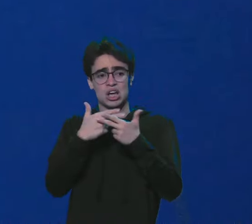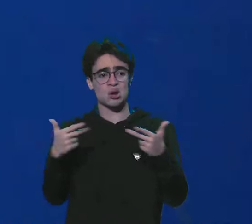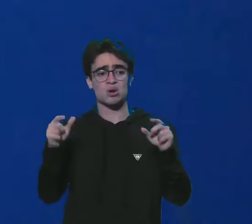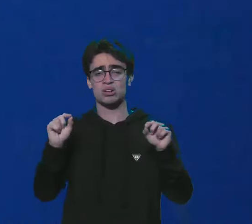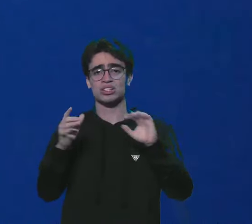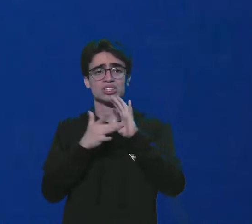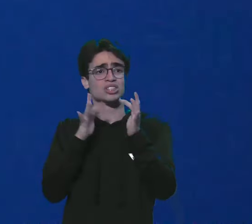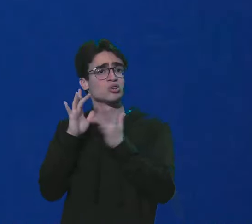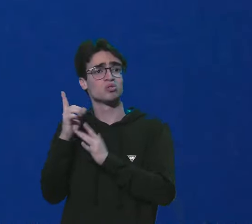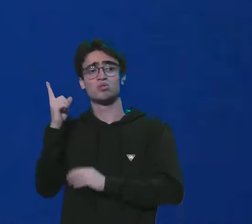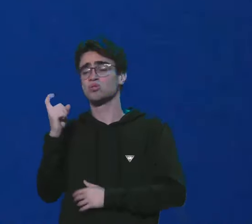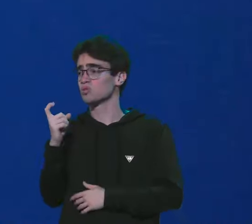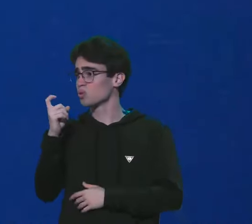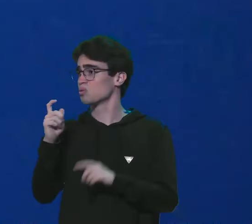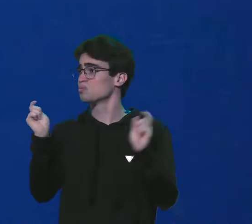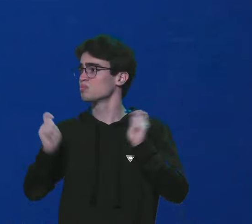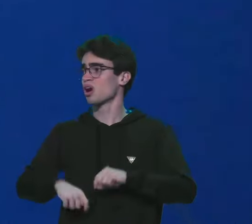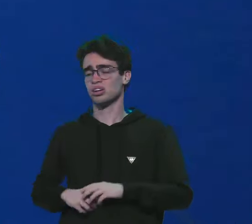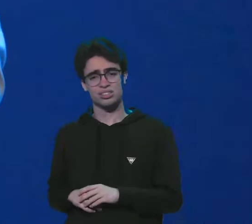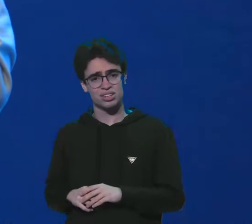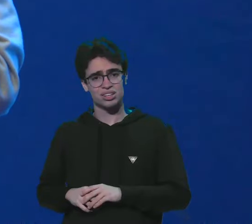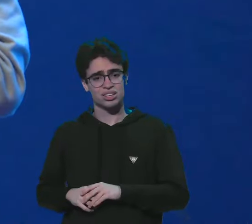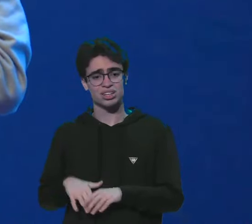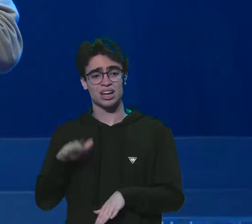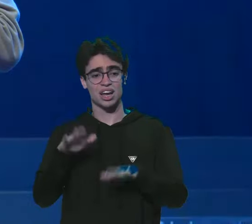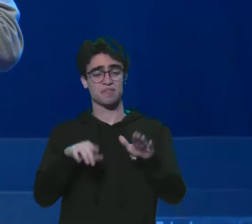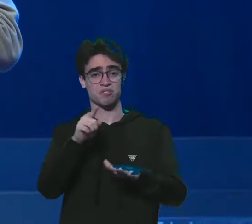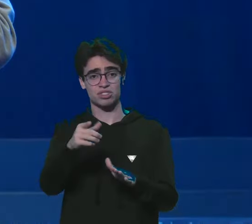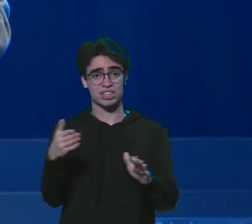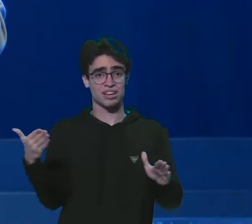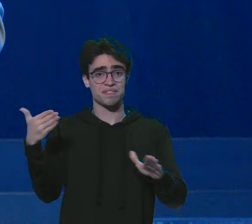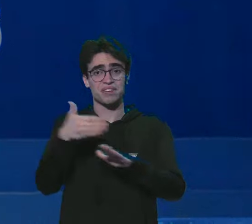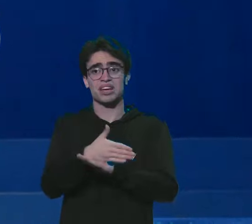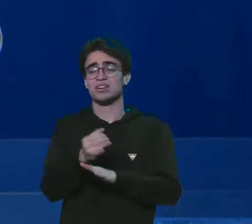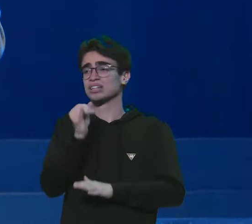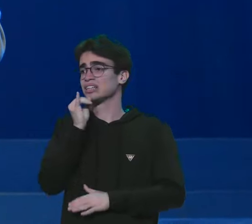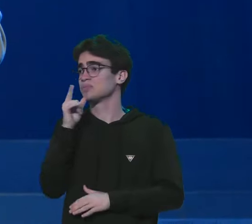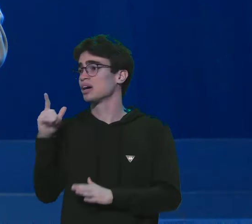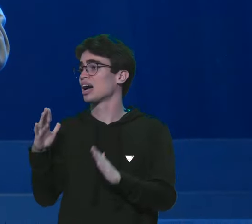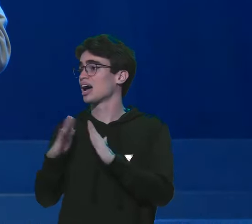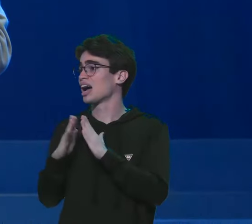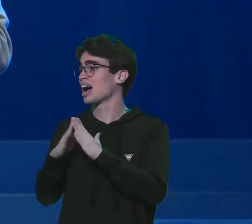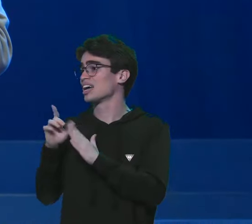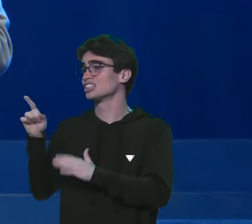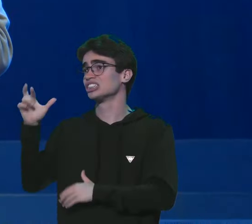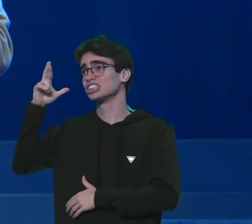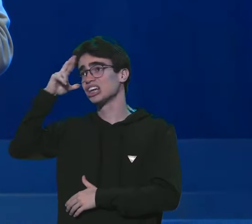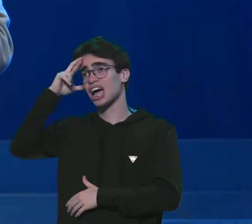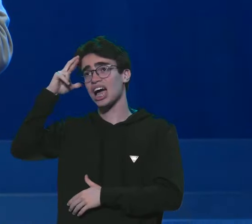pode fazer. Talvez você esteja aqui hoje como a casa de Jairo.